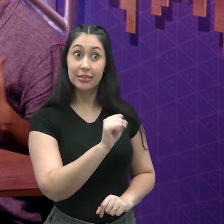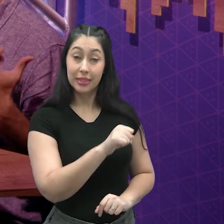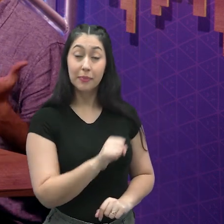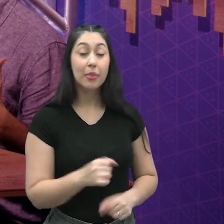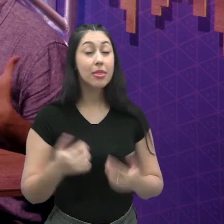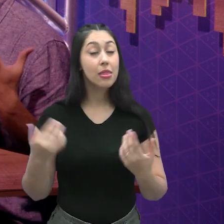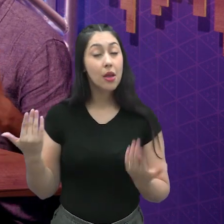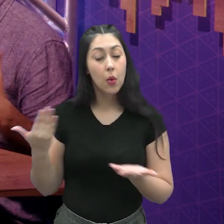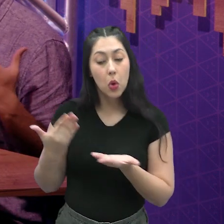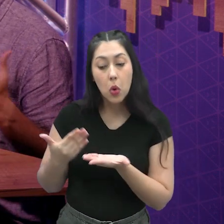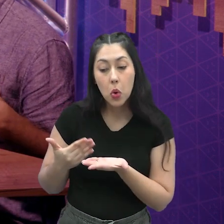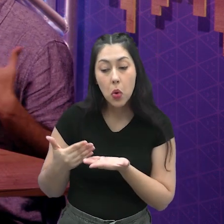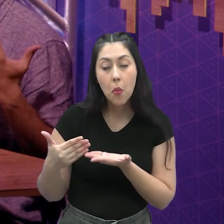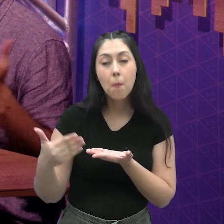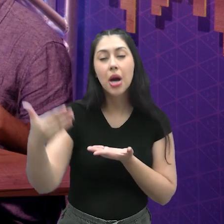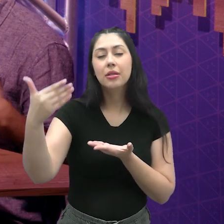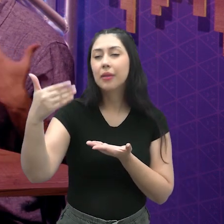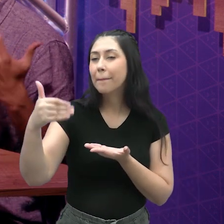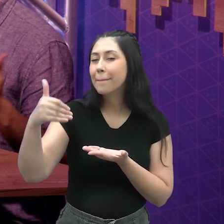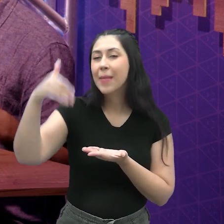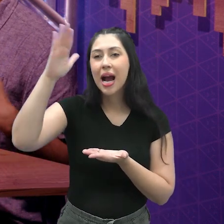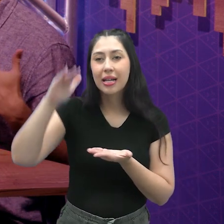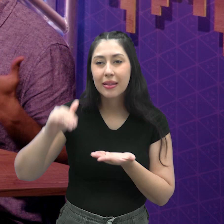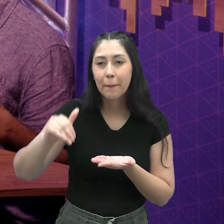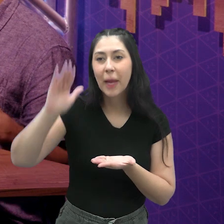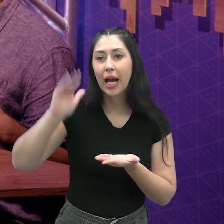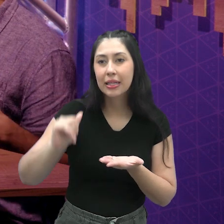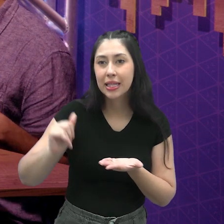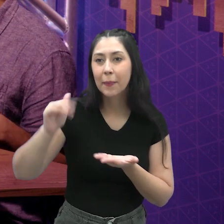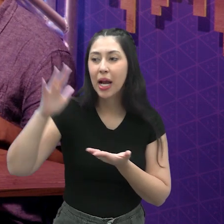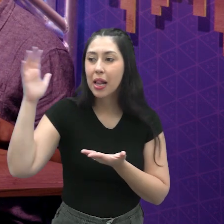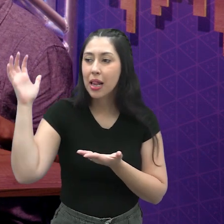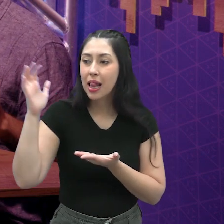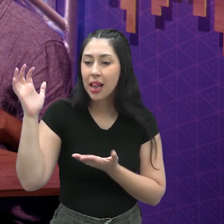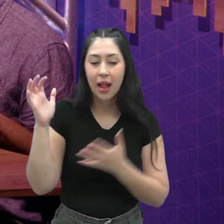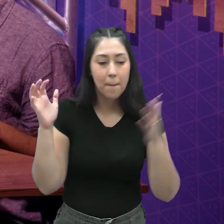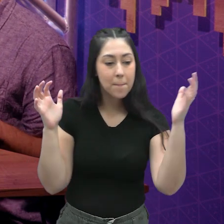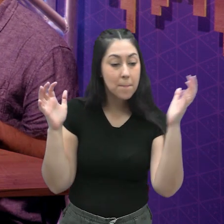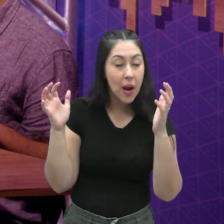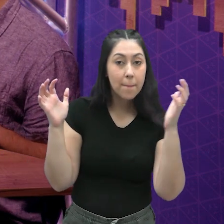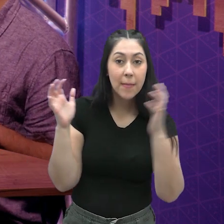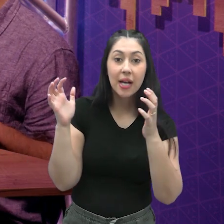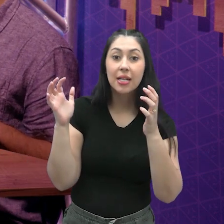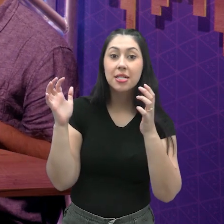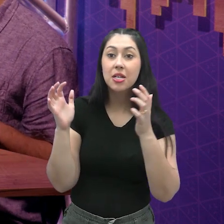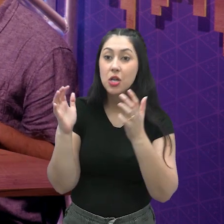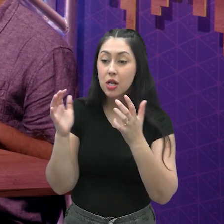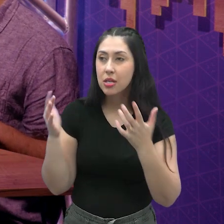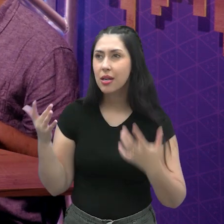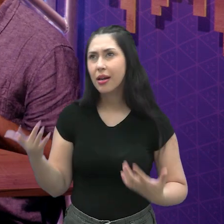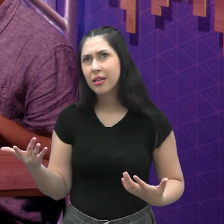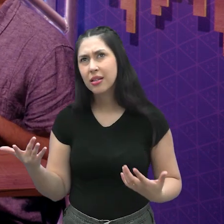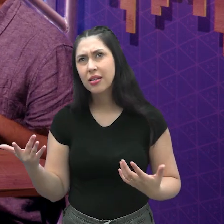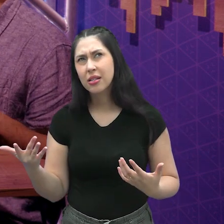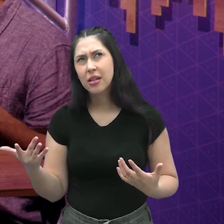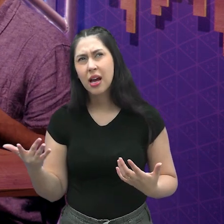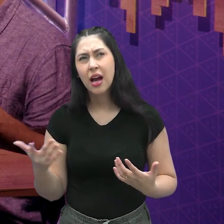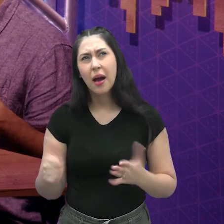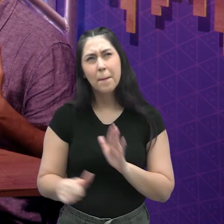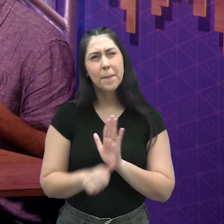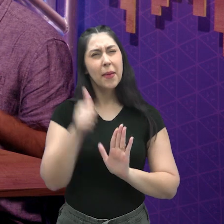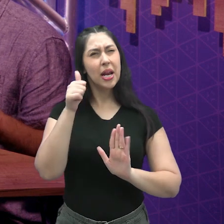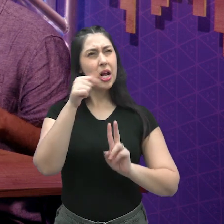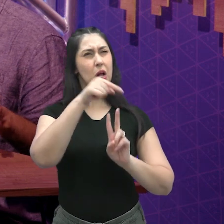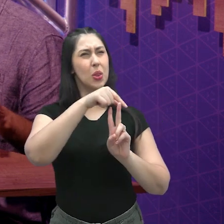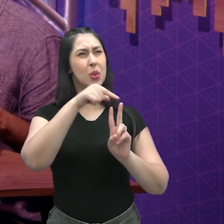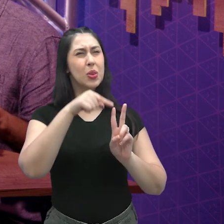aí a gente começa a ter mais e mais dessas influências até chegar, acho que a